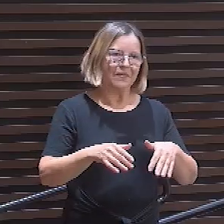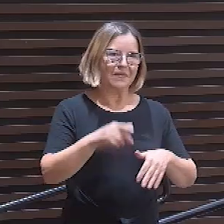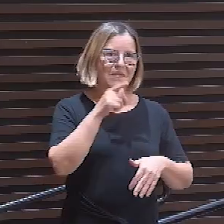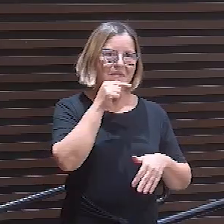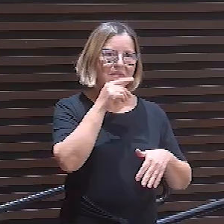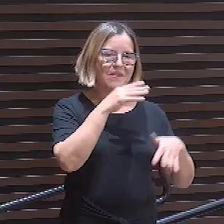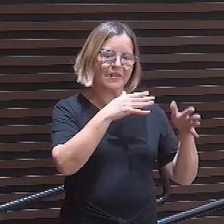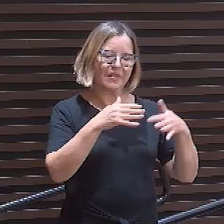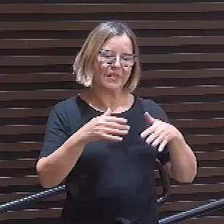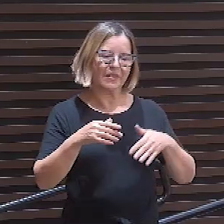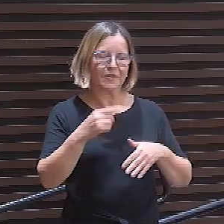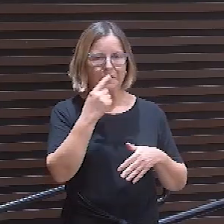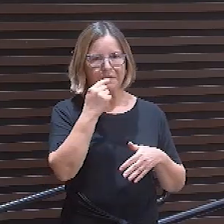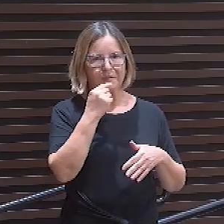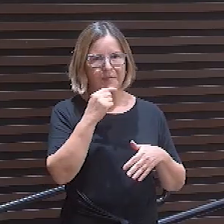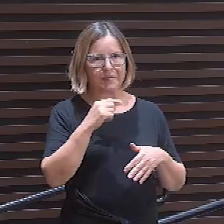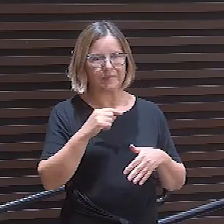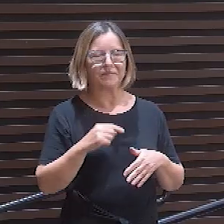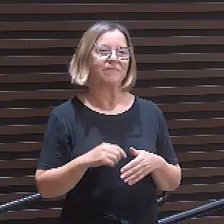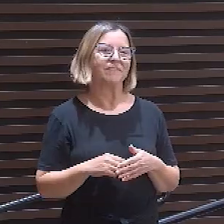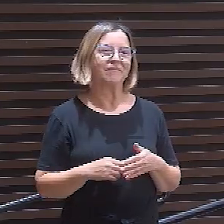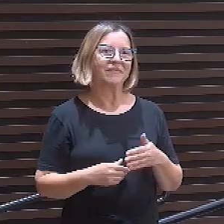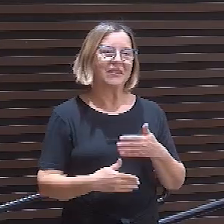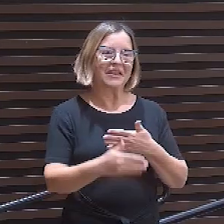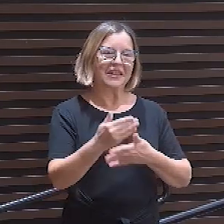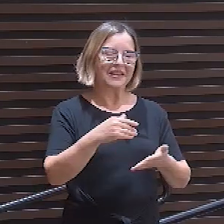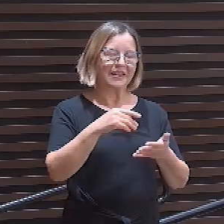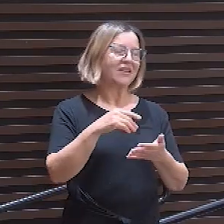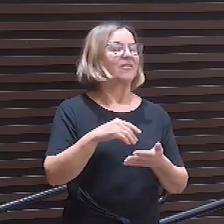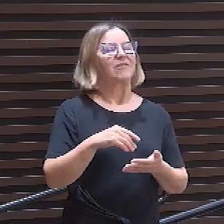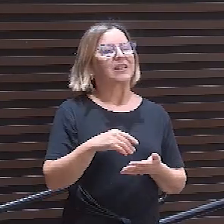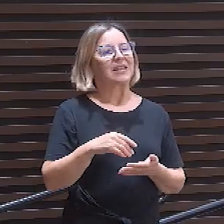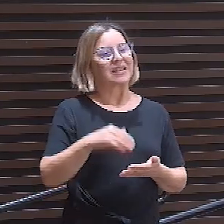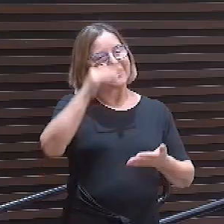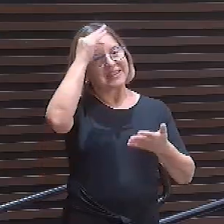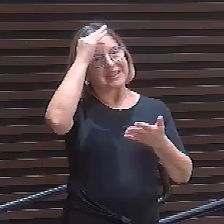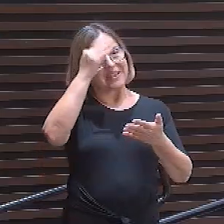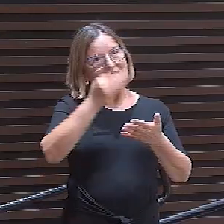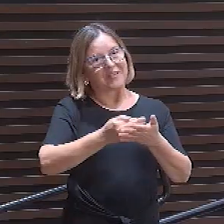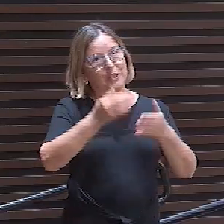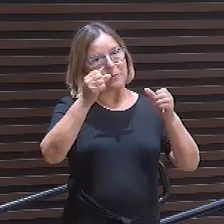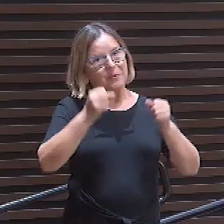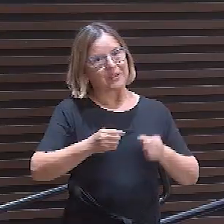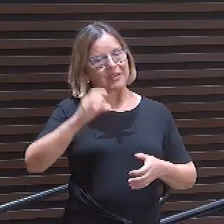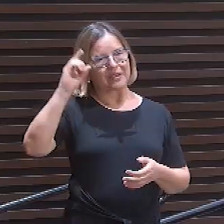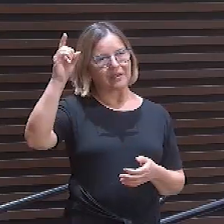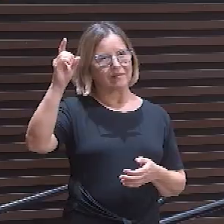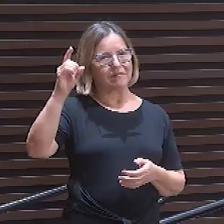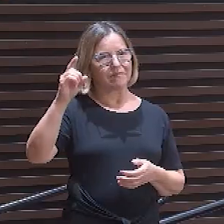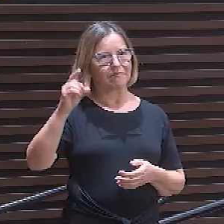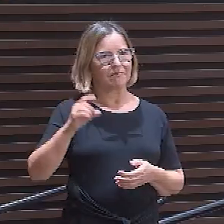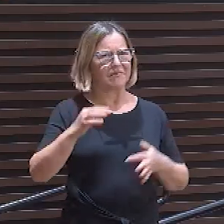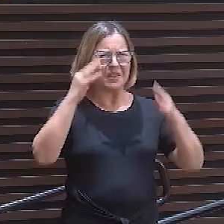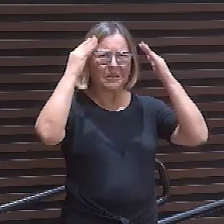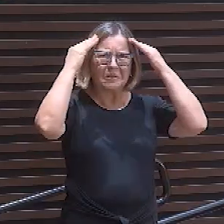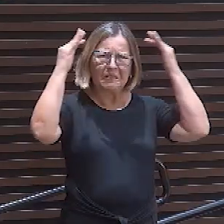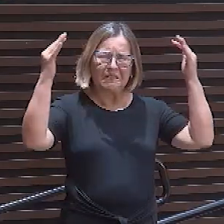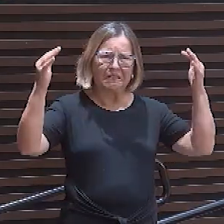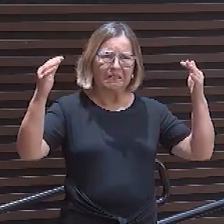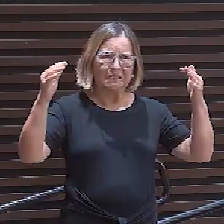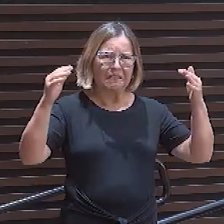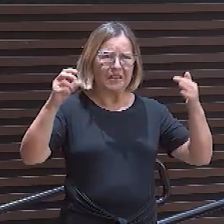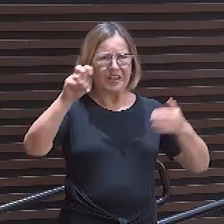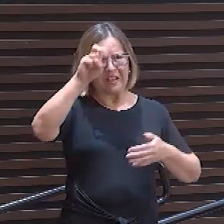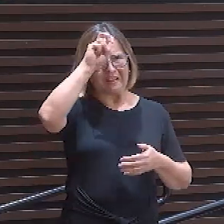uma realidade pela fé no poder de Deus. Se imaginam Moisés, o faraó vindo com todo o seu